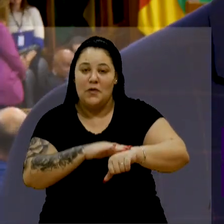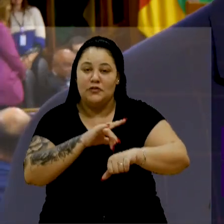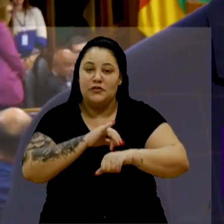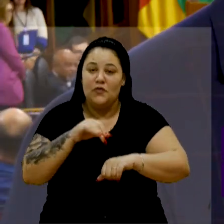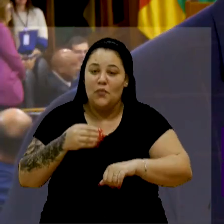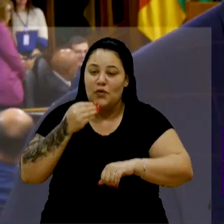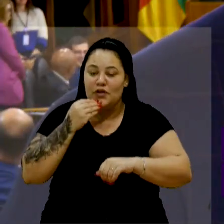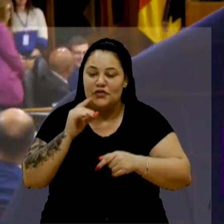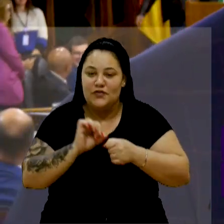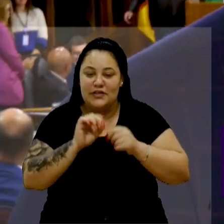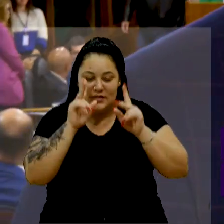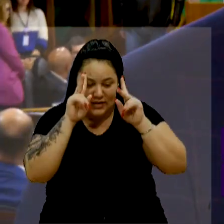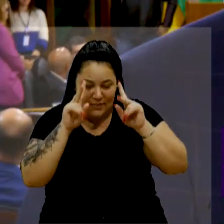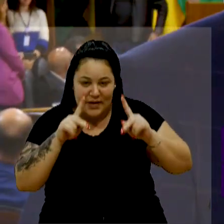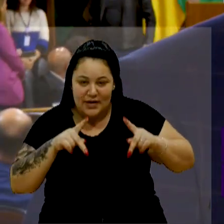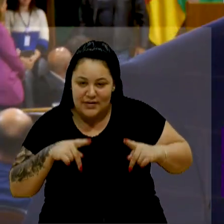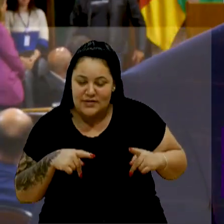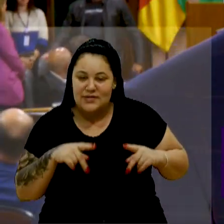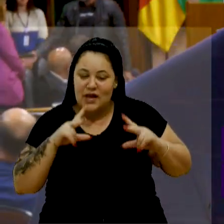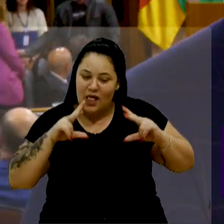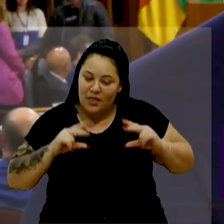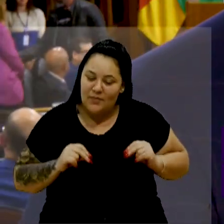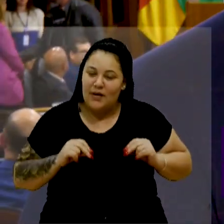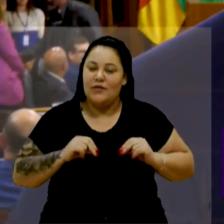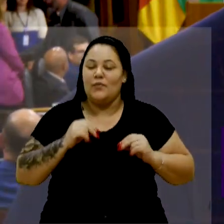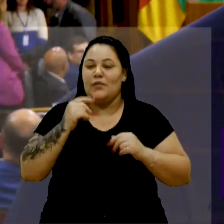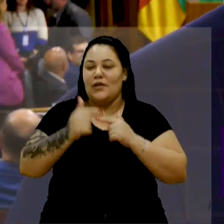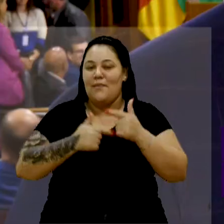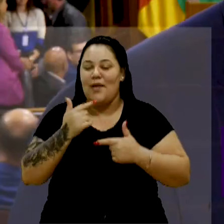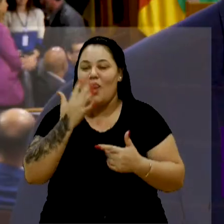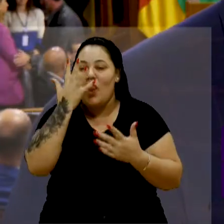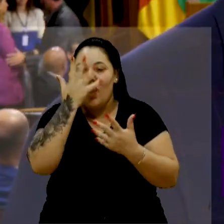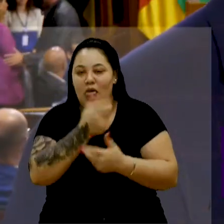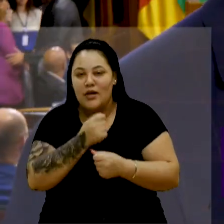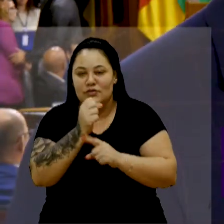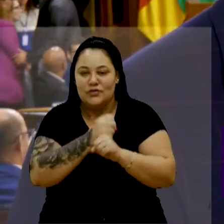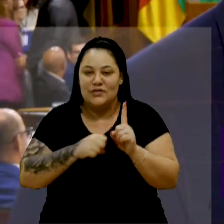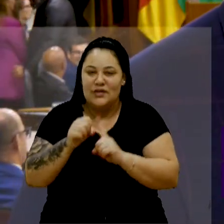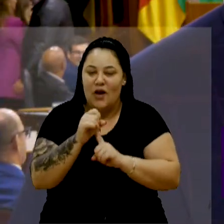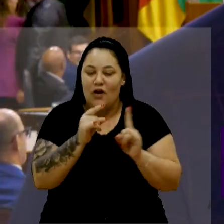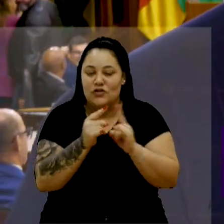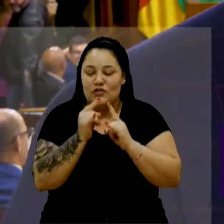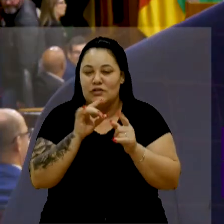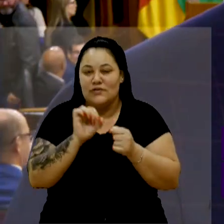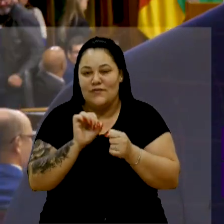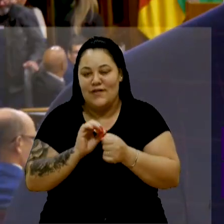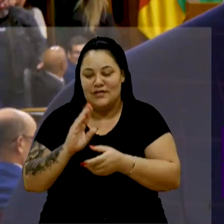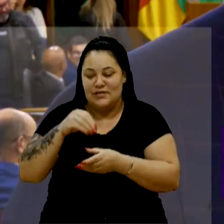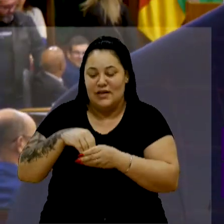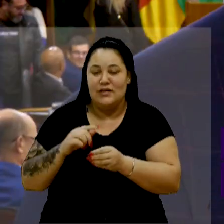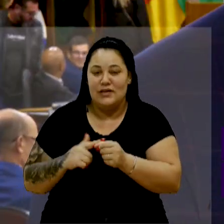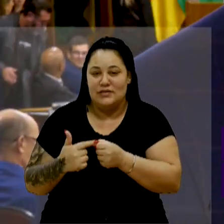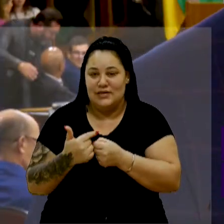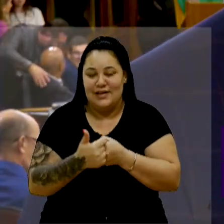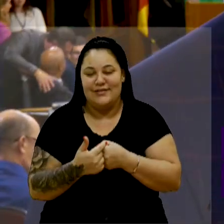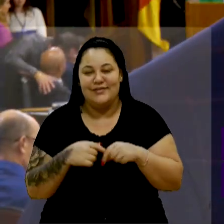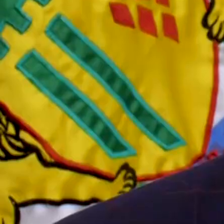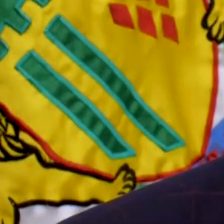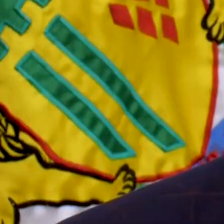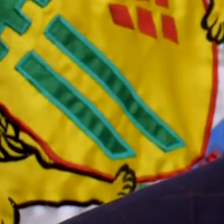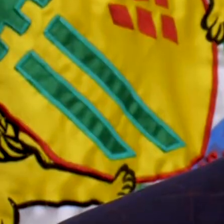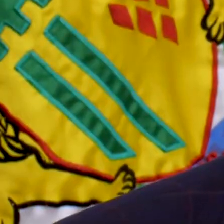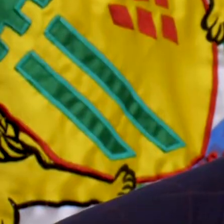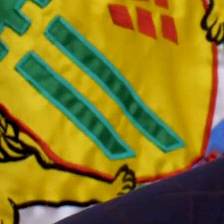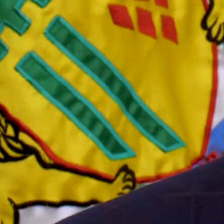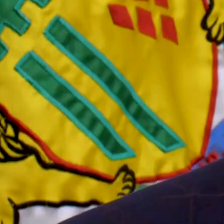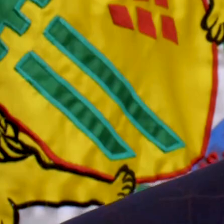esse merecido reconhecimento pelo trabalho tão lindo social que essa instituição tem feito na nossa cidade, a gente não hesitou em fazer isso.